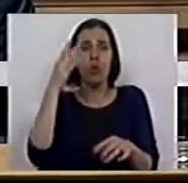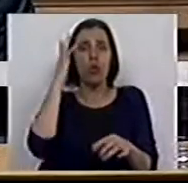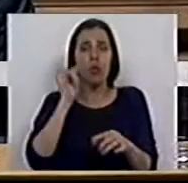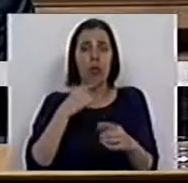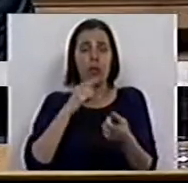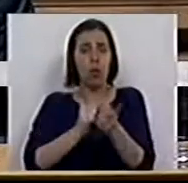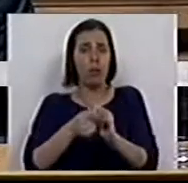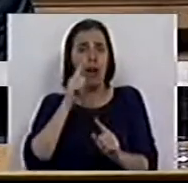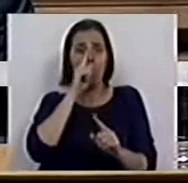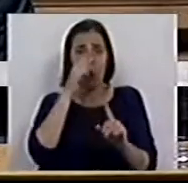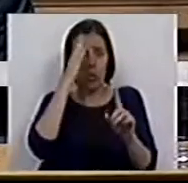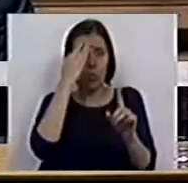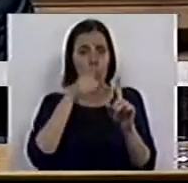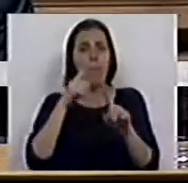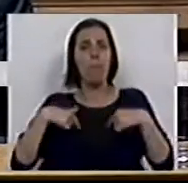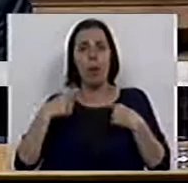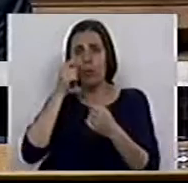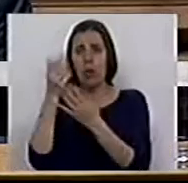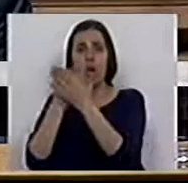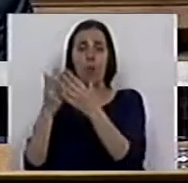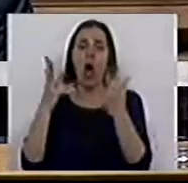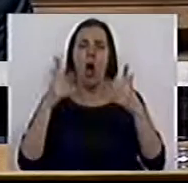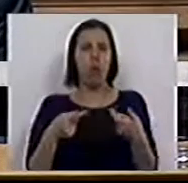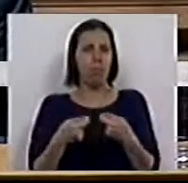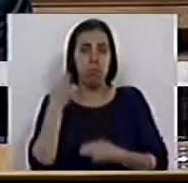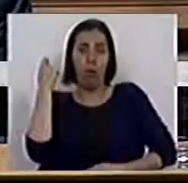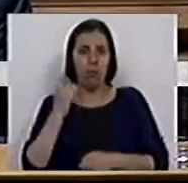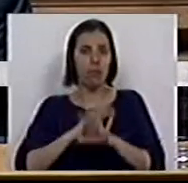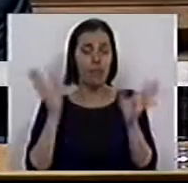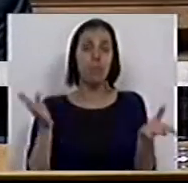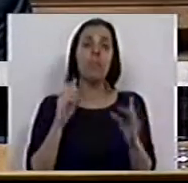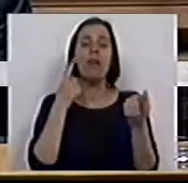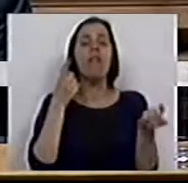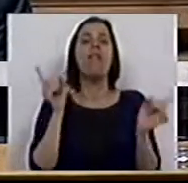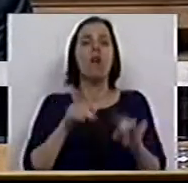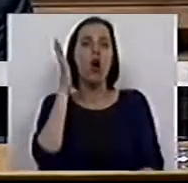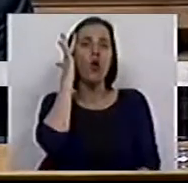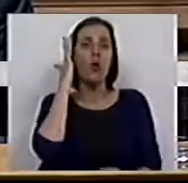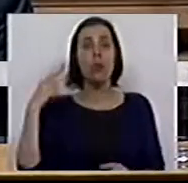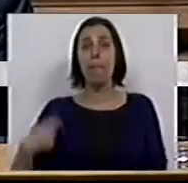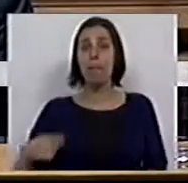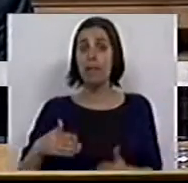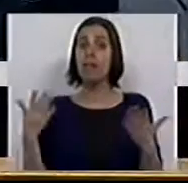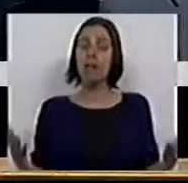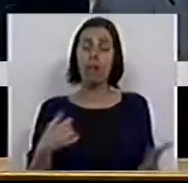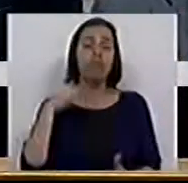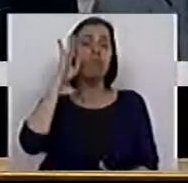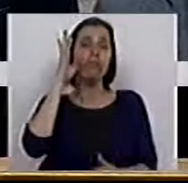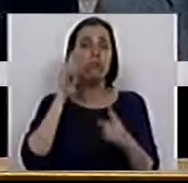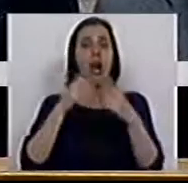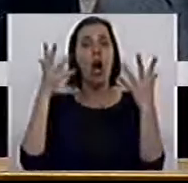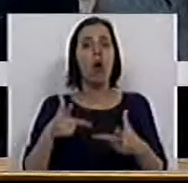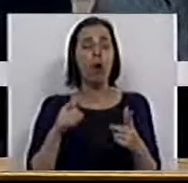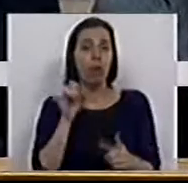números a serem desmentidos por economistas, porque as contas não batiam certo. Voltemos então aos números do Presidente, onde sabemos que as